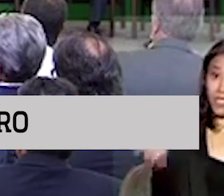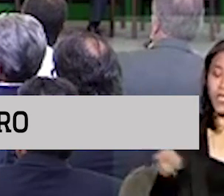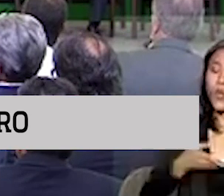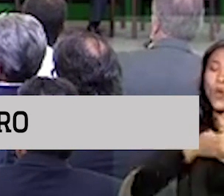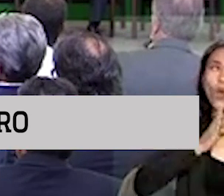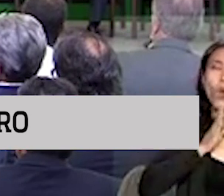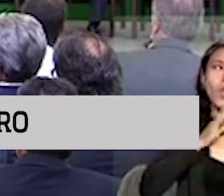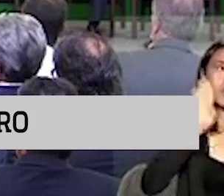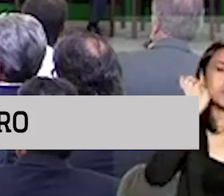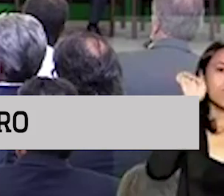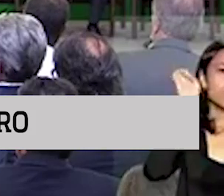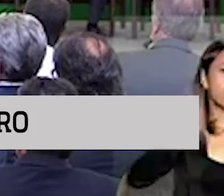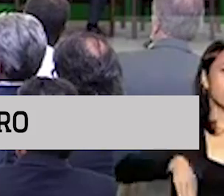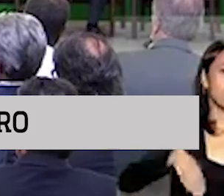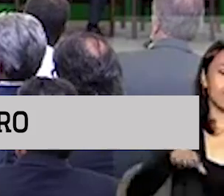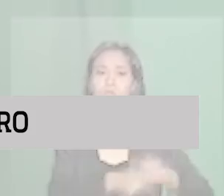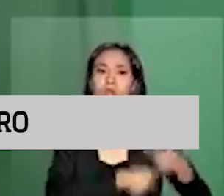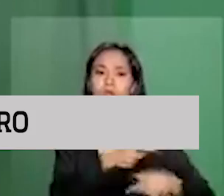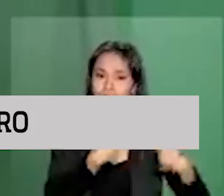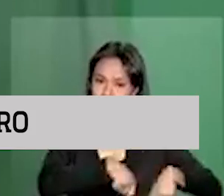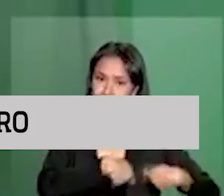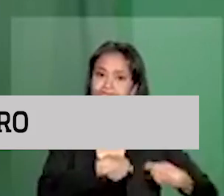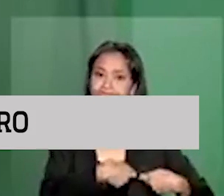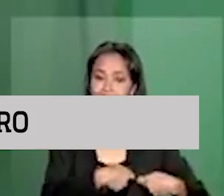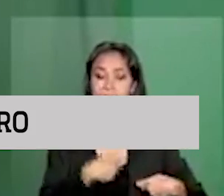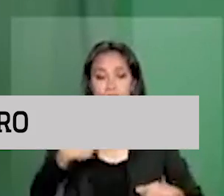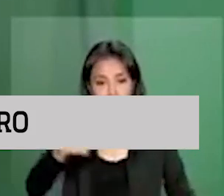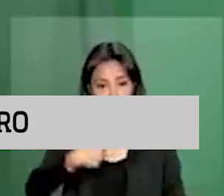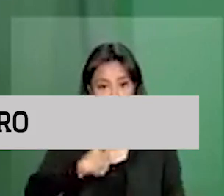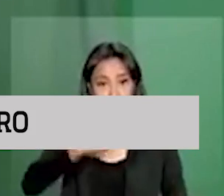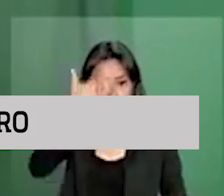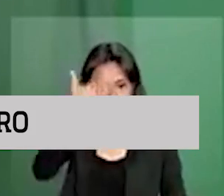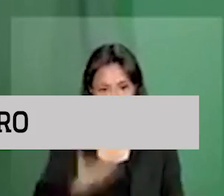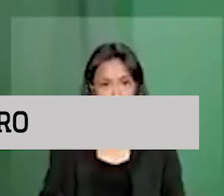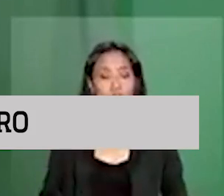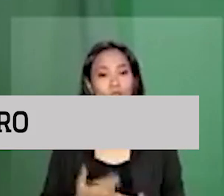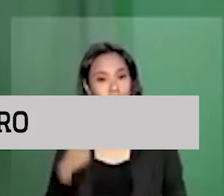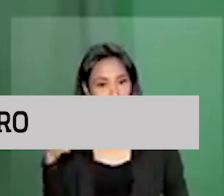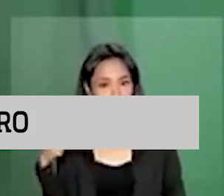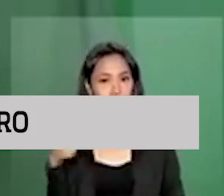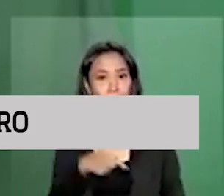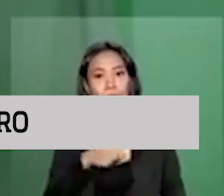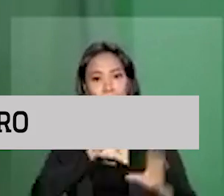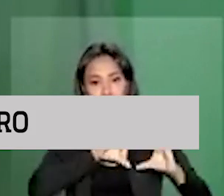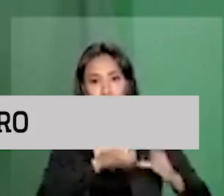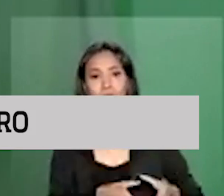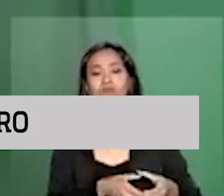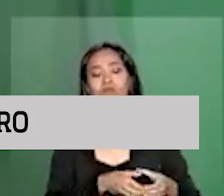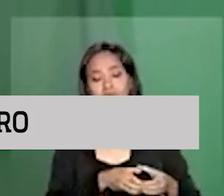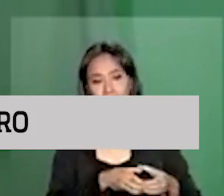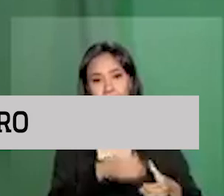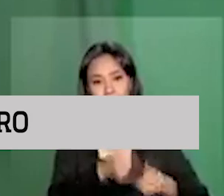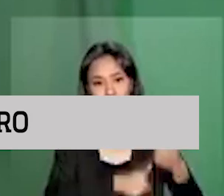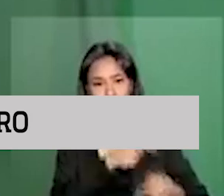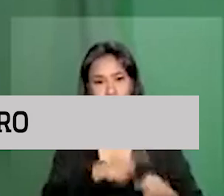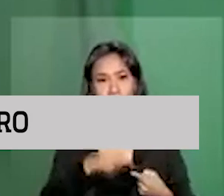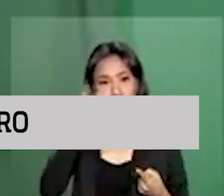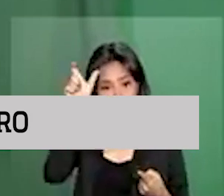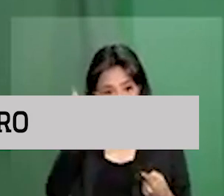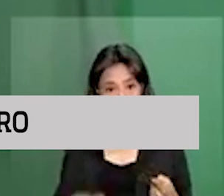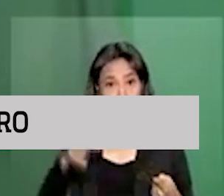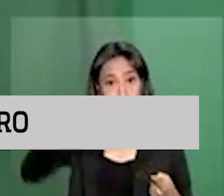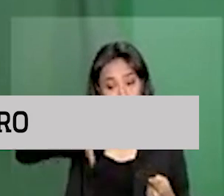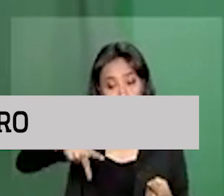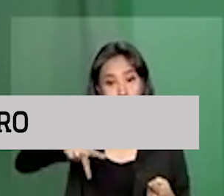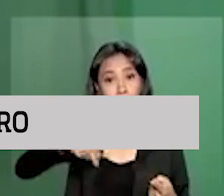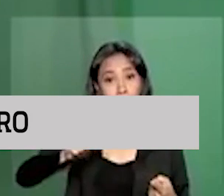de economia do que eu. Que eu acredito nessa equipe composta por o senhor Paulo Guedes para